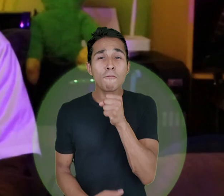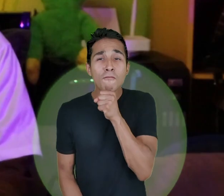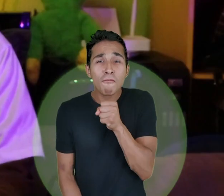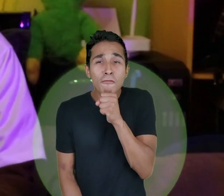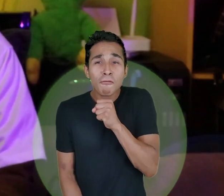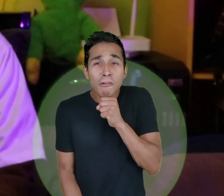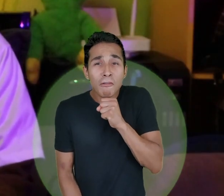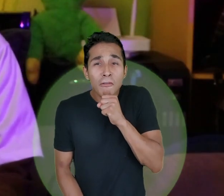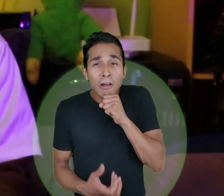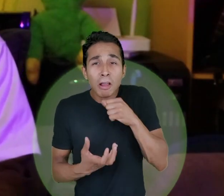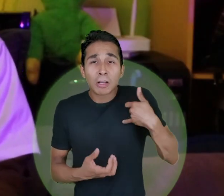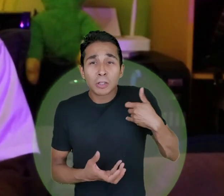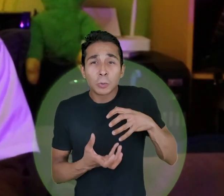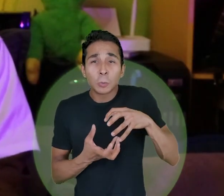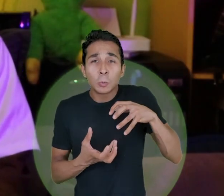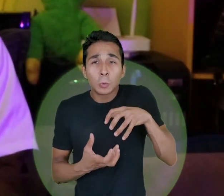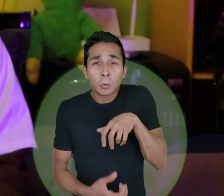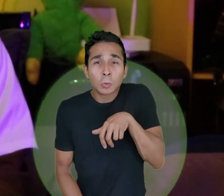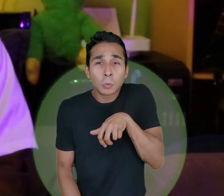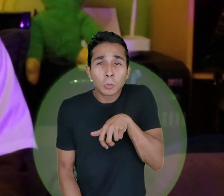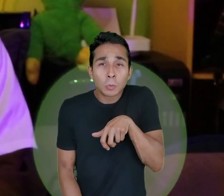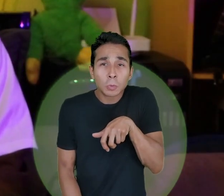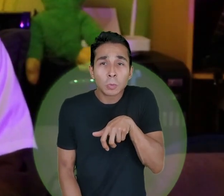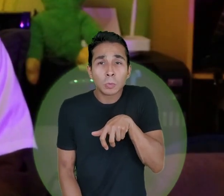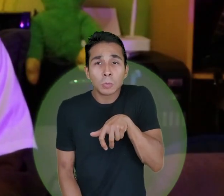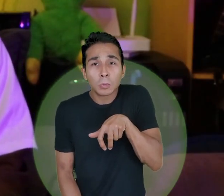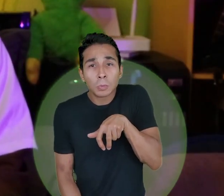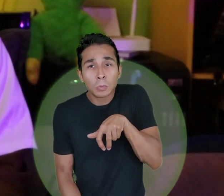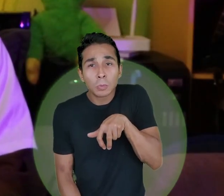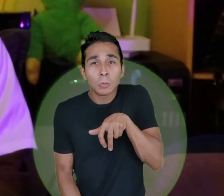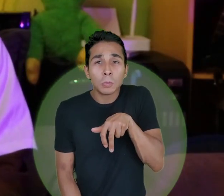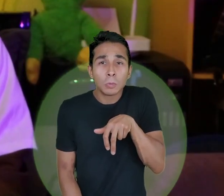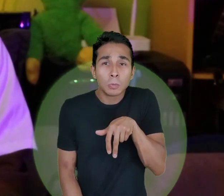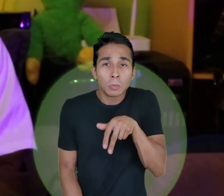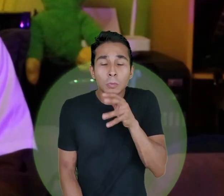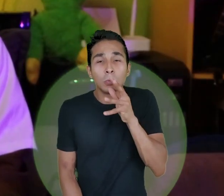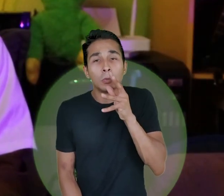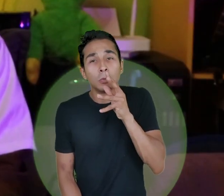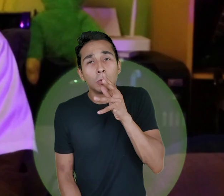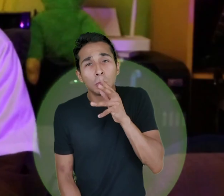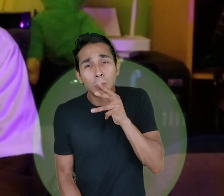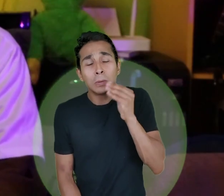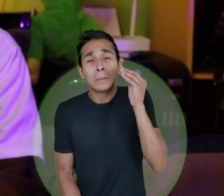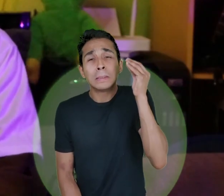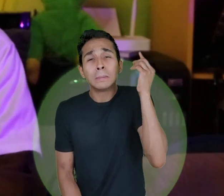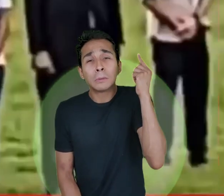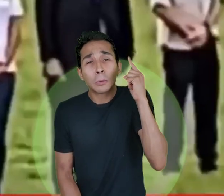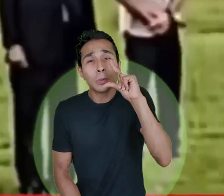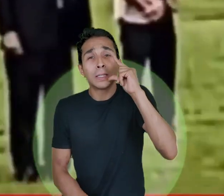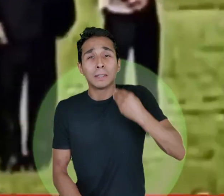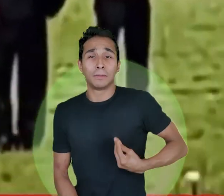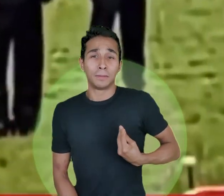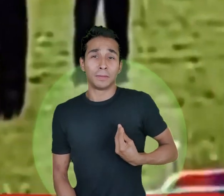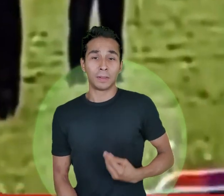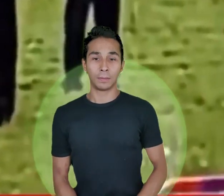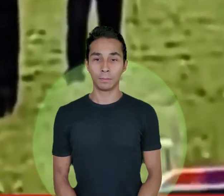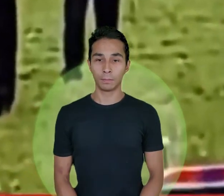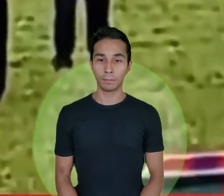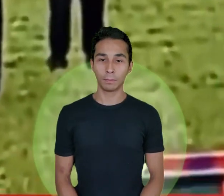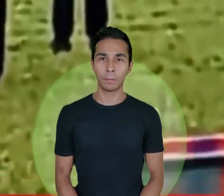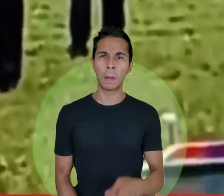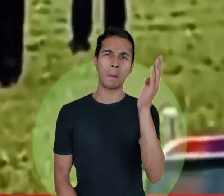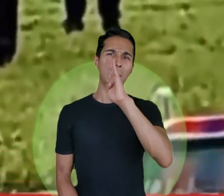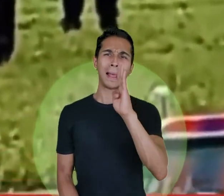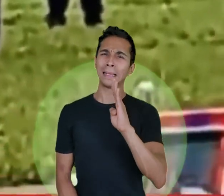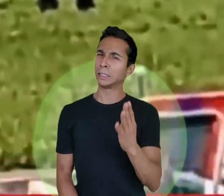anos, caminhando. Caminhando ali, tentando achar algum meio de sobreviver. Eu tô indignada